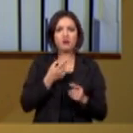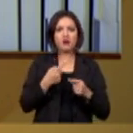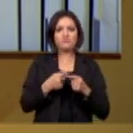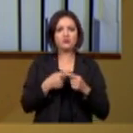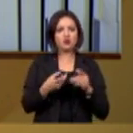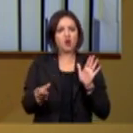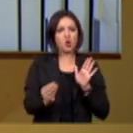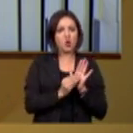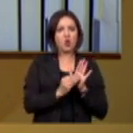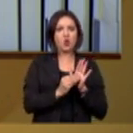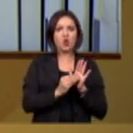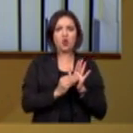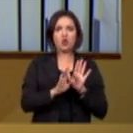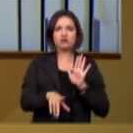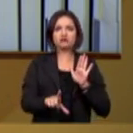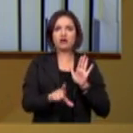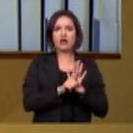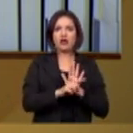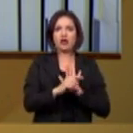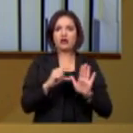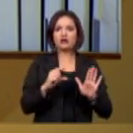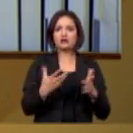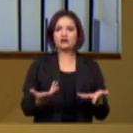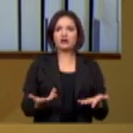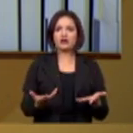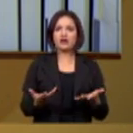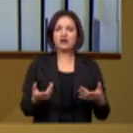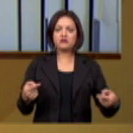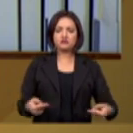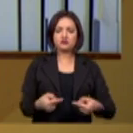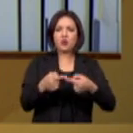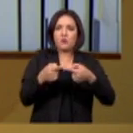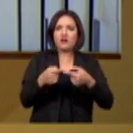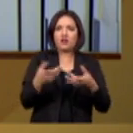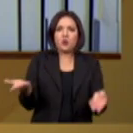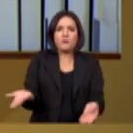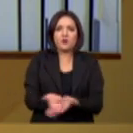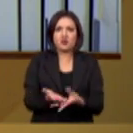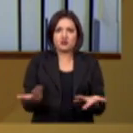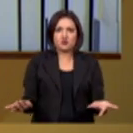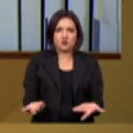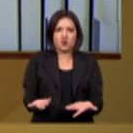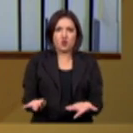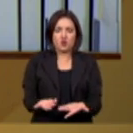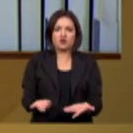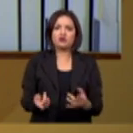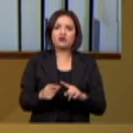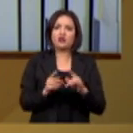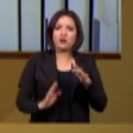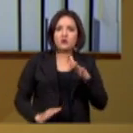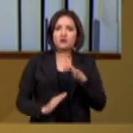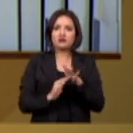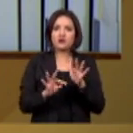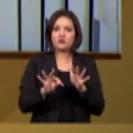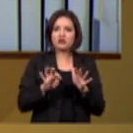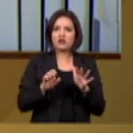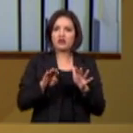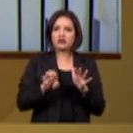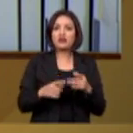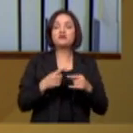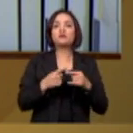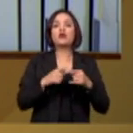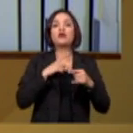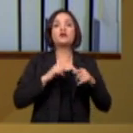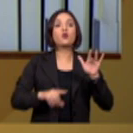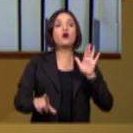circunscrição as circunstâncias do caso concreto e os limites da tese em razão da